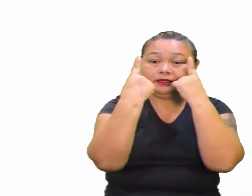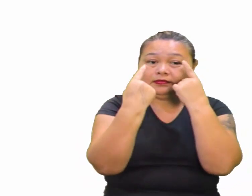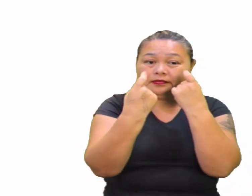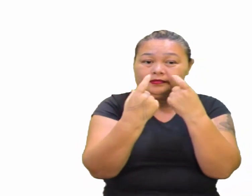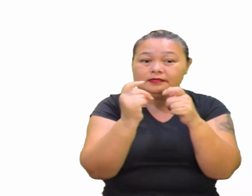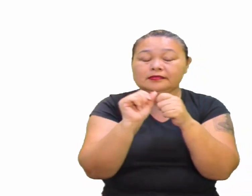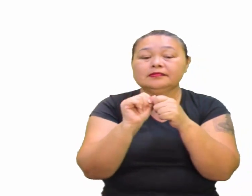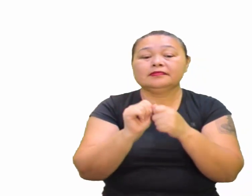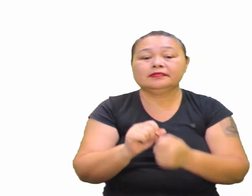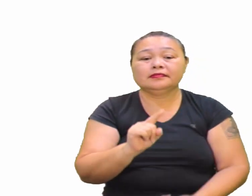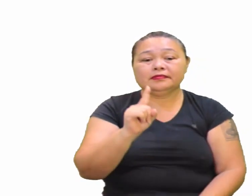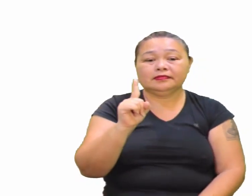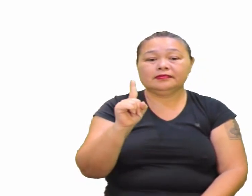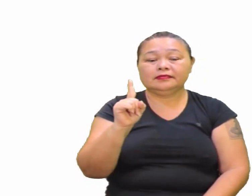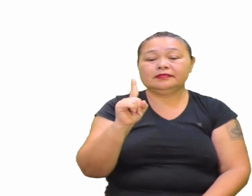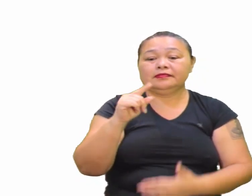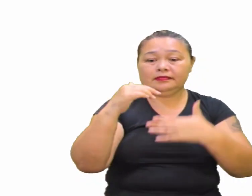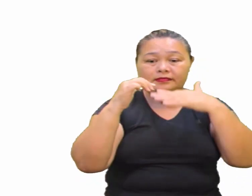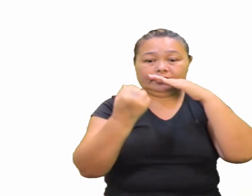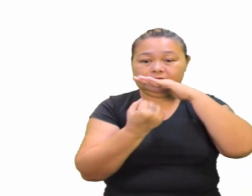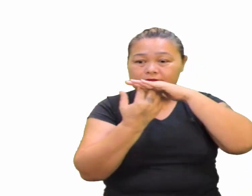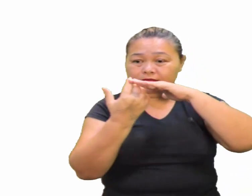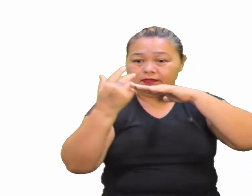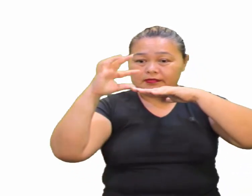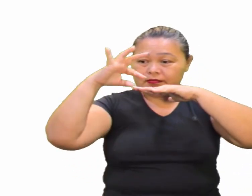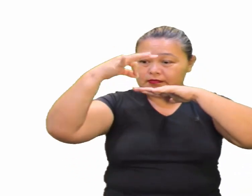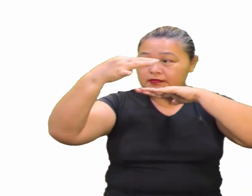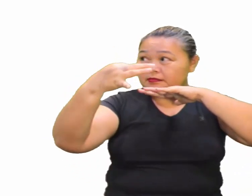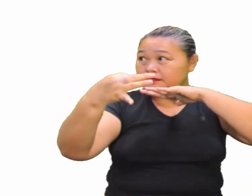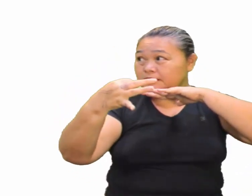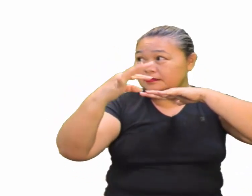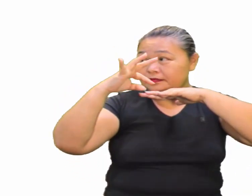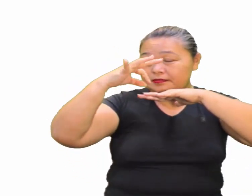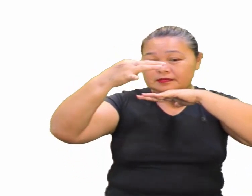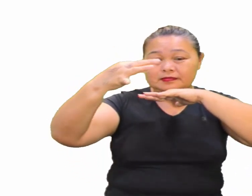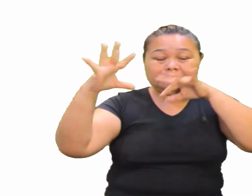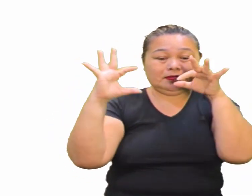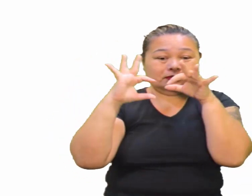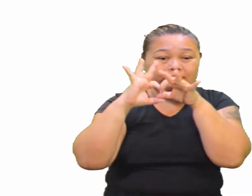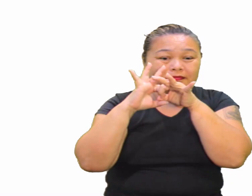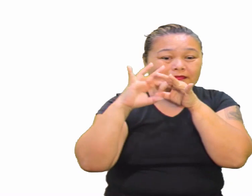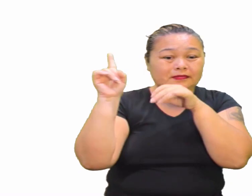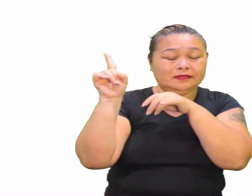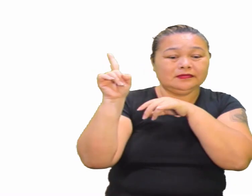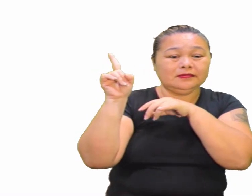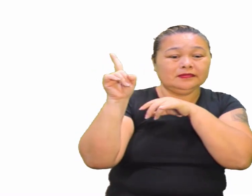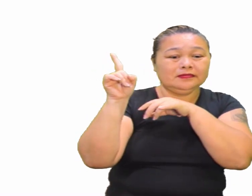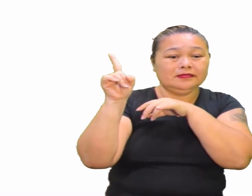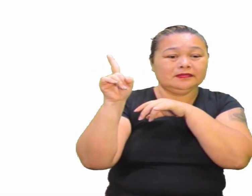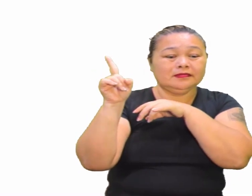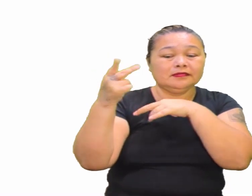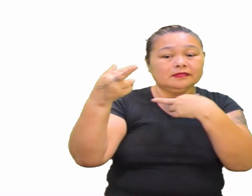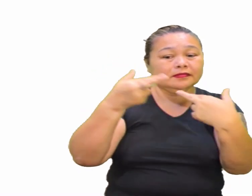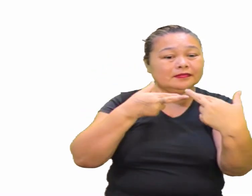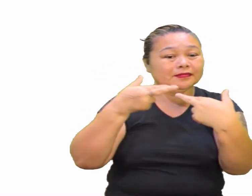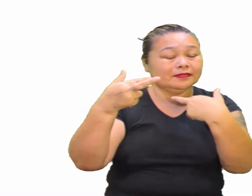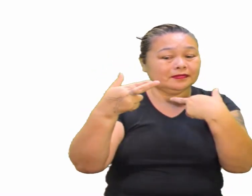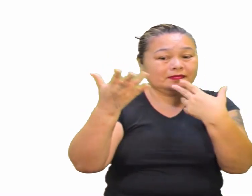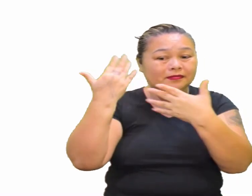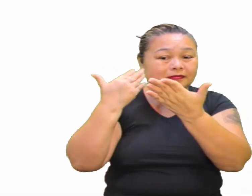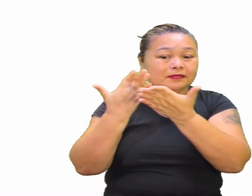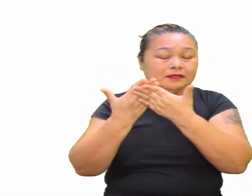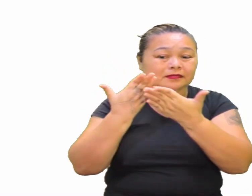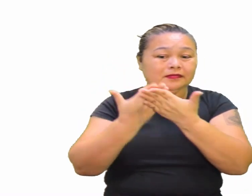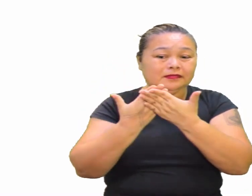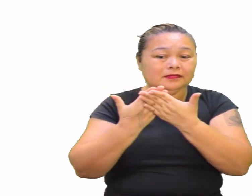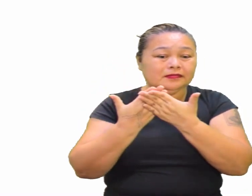Fazer gametofítica, esporofítica. É, fazer essa ponte. Fazer essa ponte aí com as relações das aulas